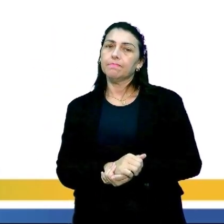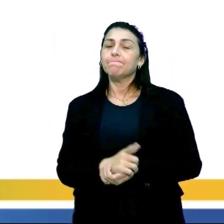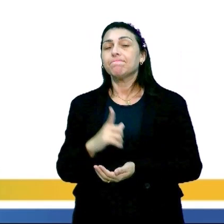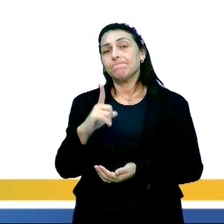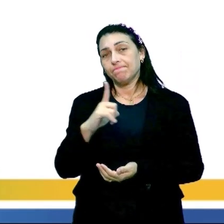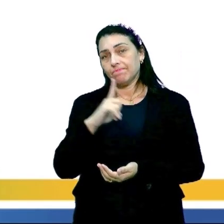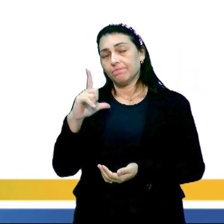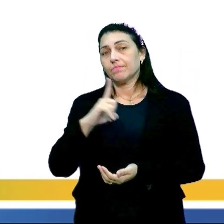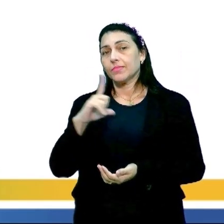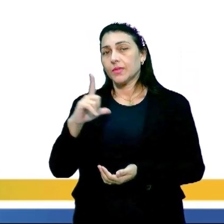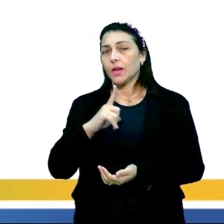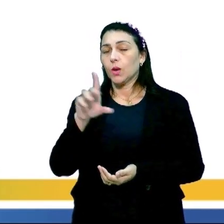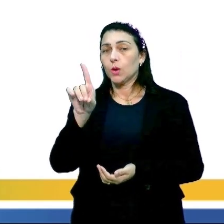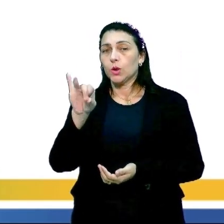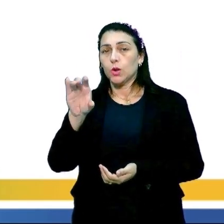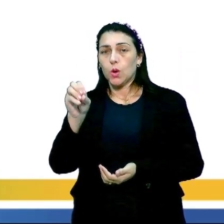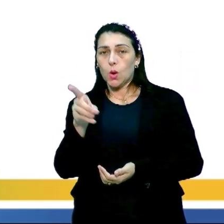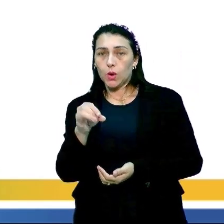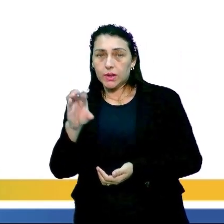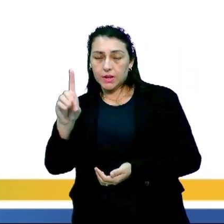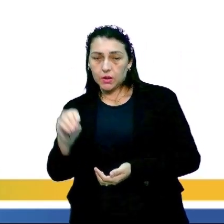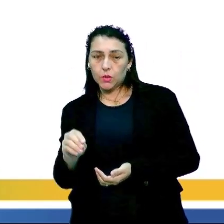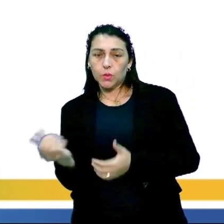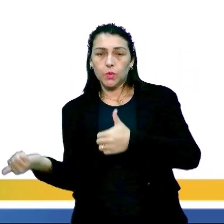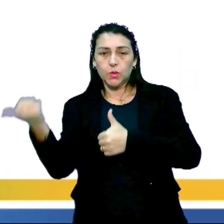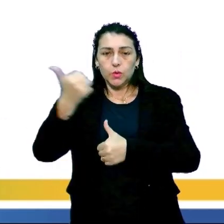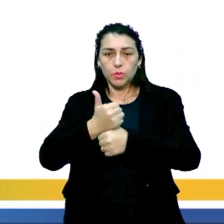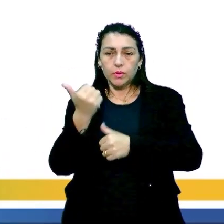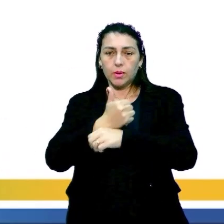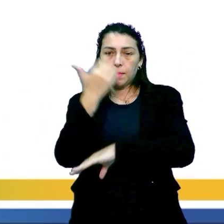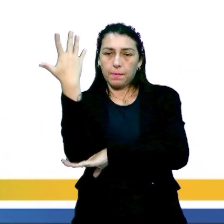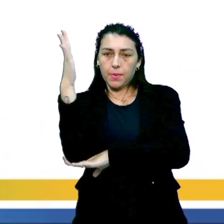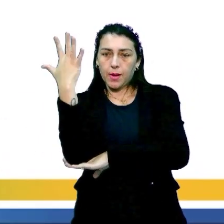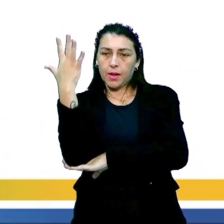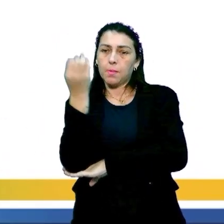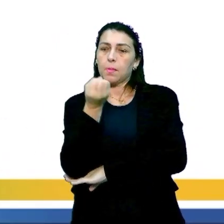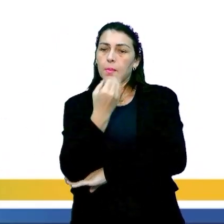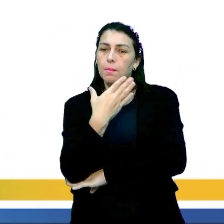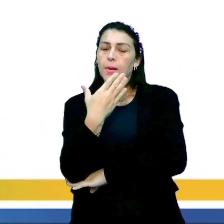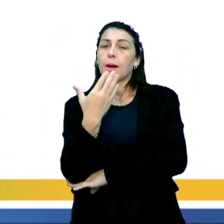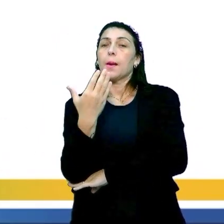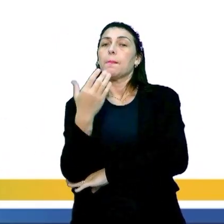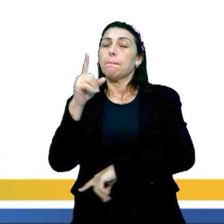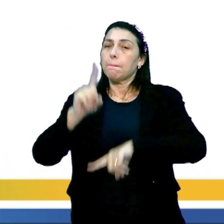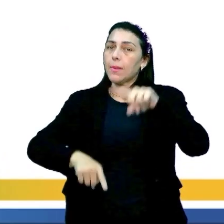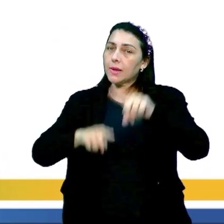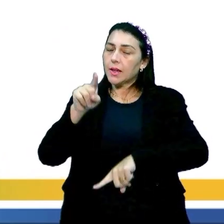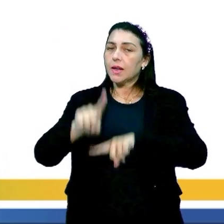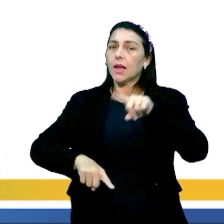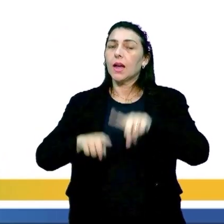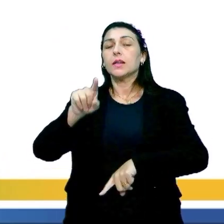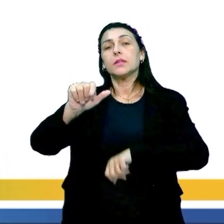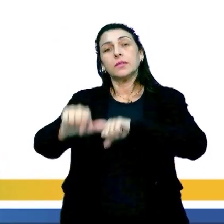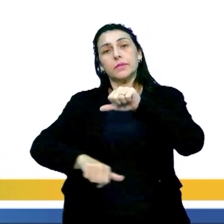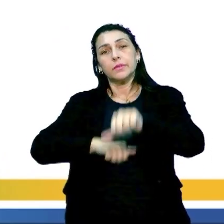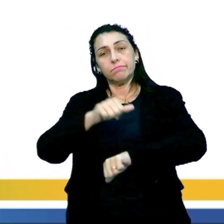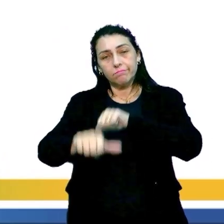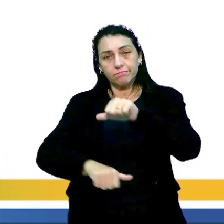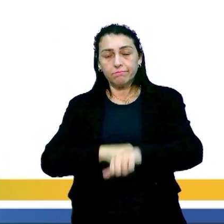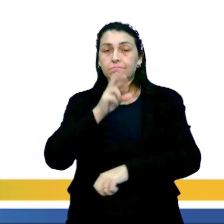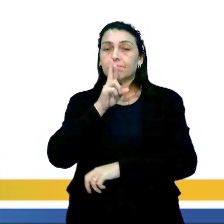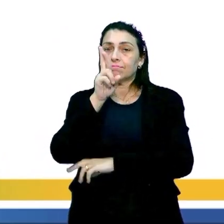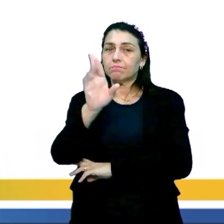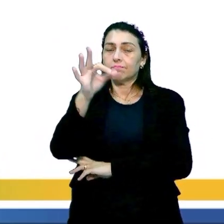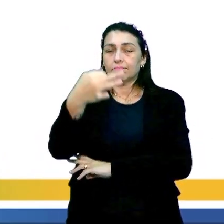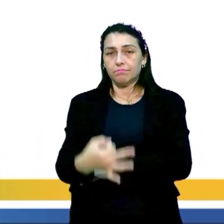vai ter um excesso de dióxido de carbono. Substituindo a madeira de bens duráveis por materiais alternativos, a